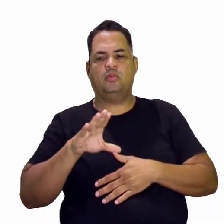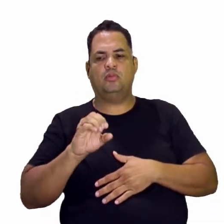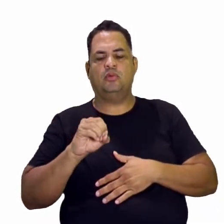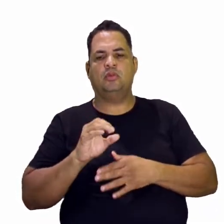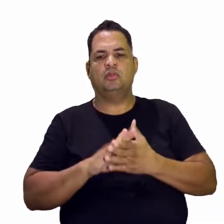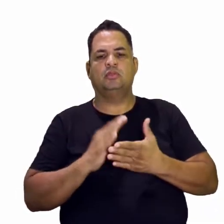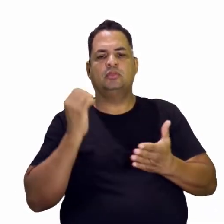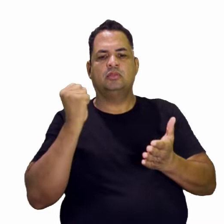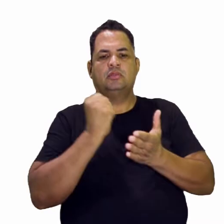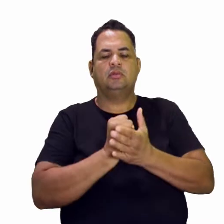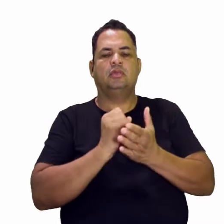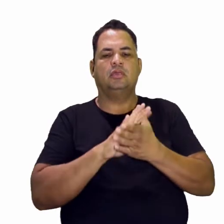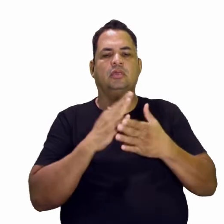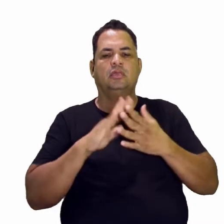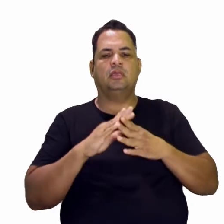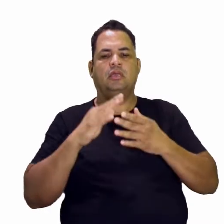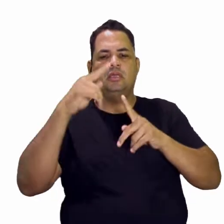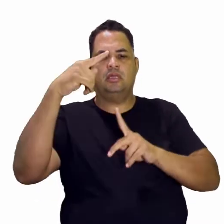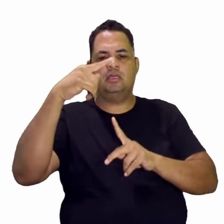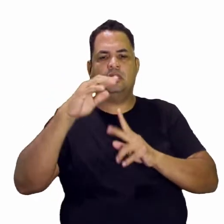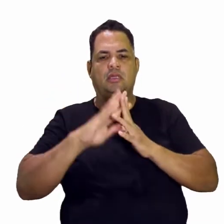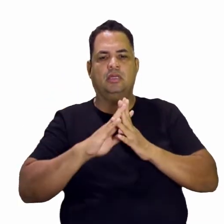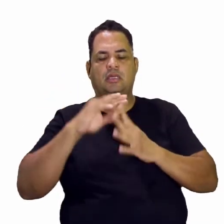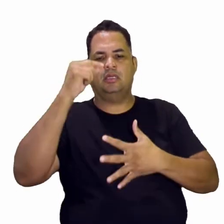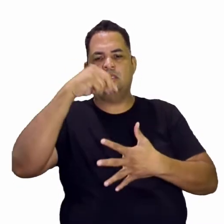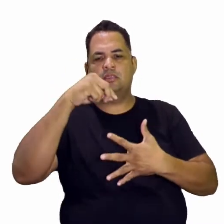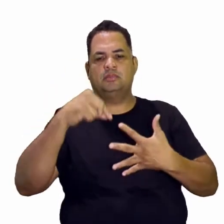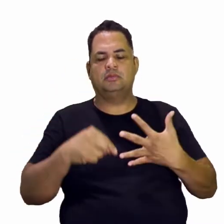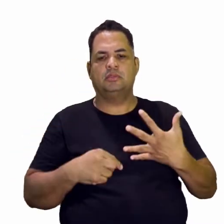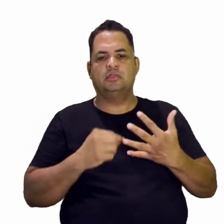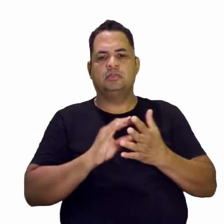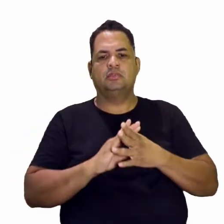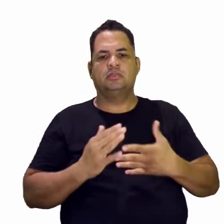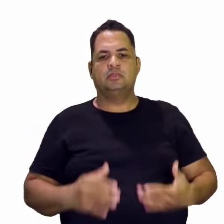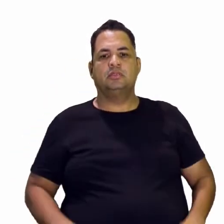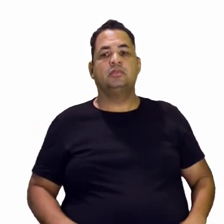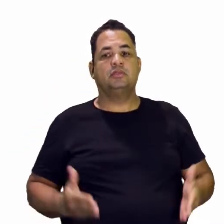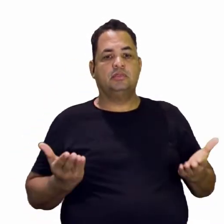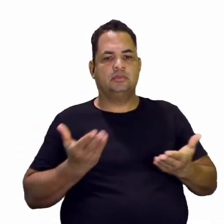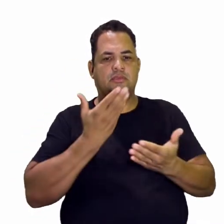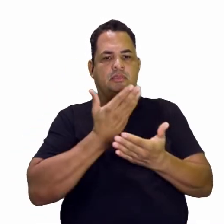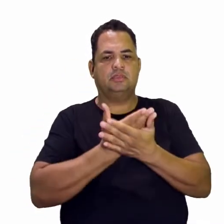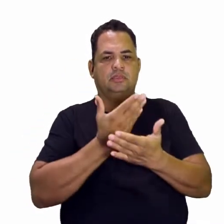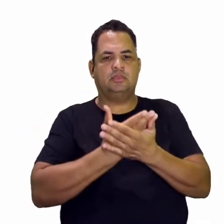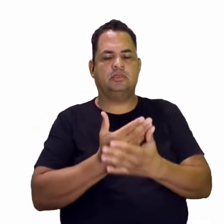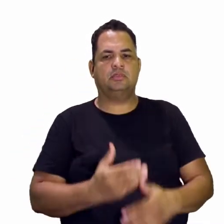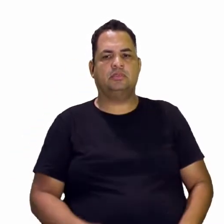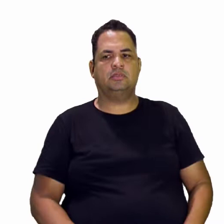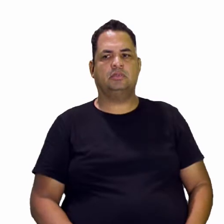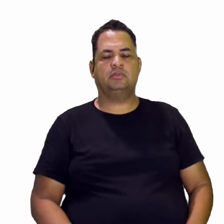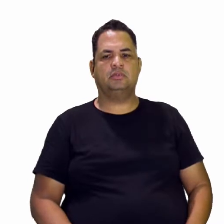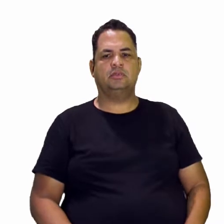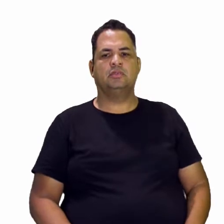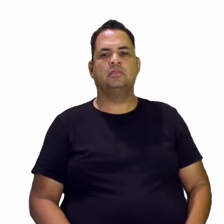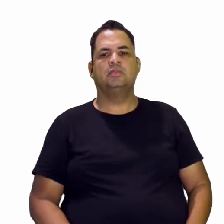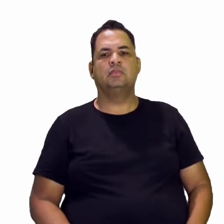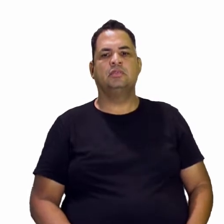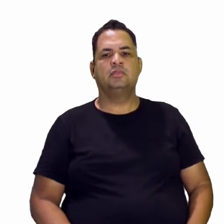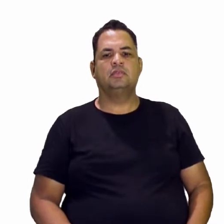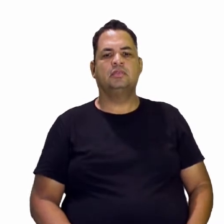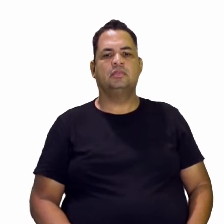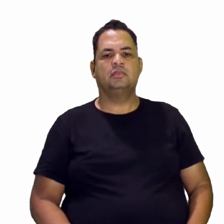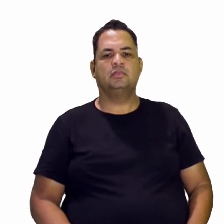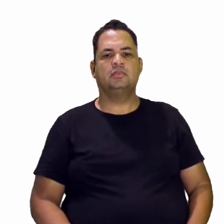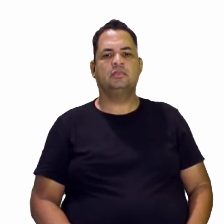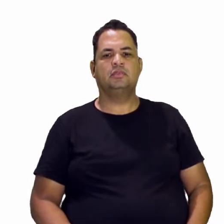que vai marcar a nossa espécie Homo sapiens. Então essa foi a nossa aula. Deixa eu ver, eu acho que tem alguma coisa mais aqui? Não.